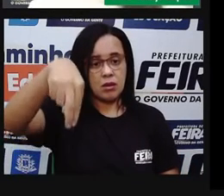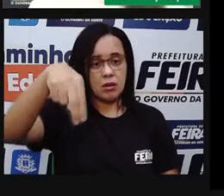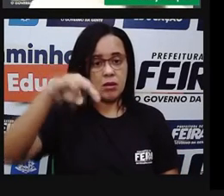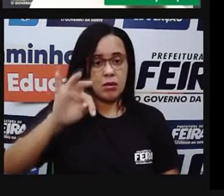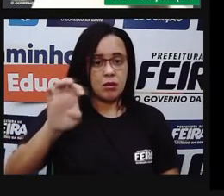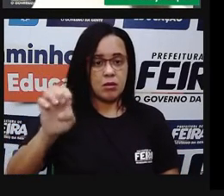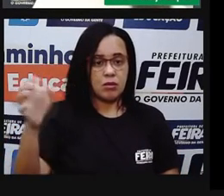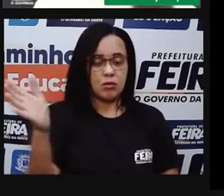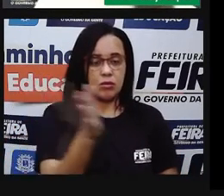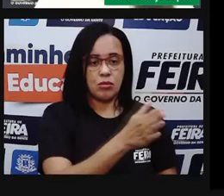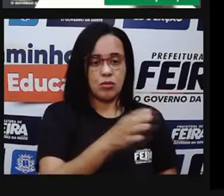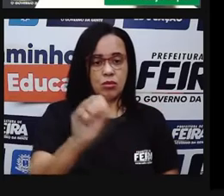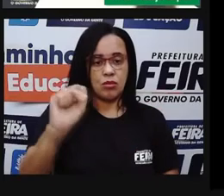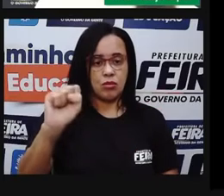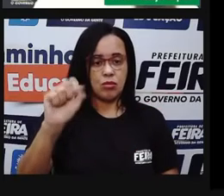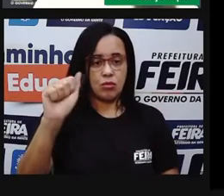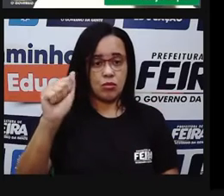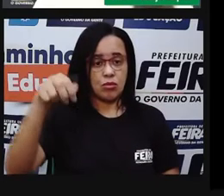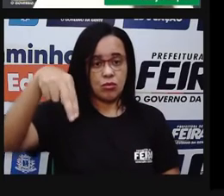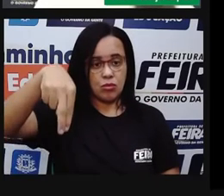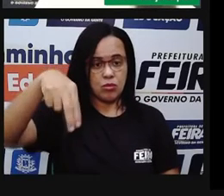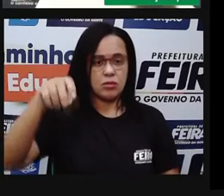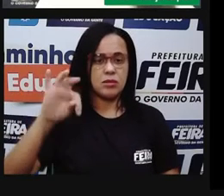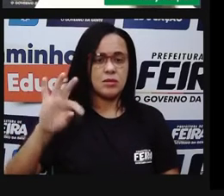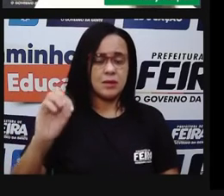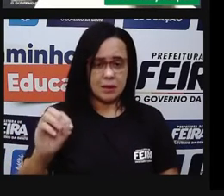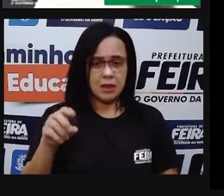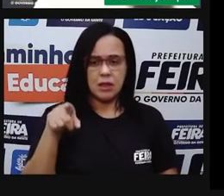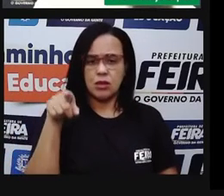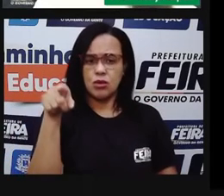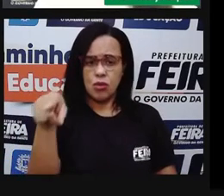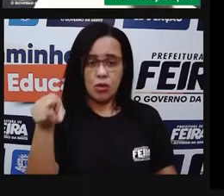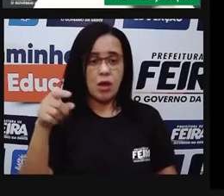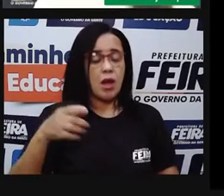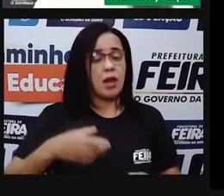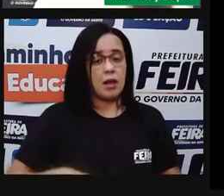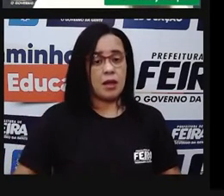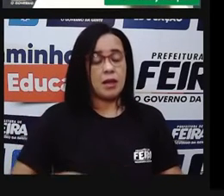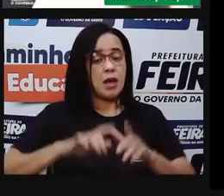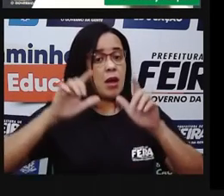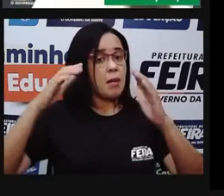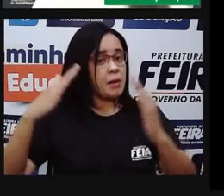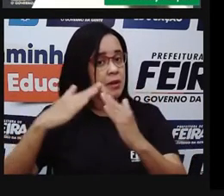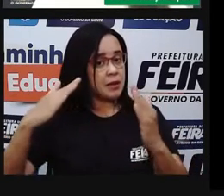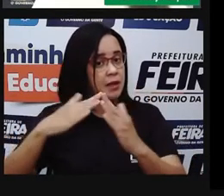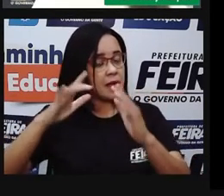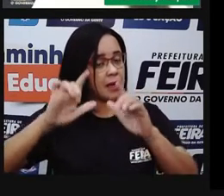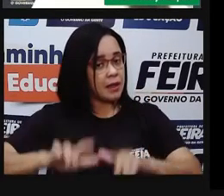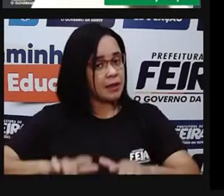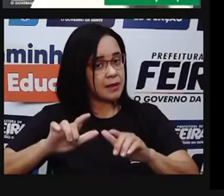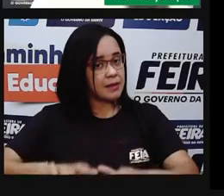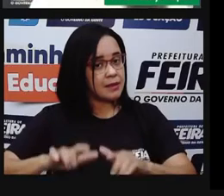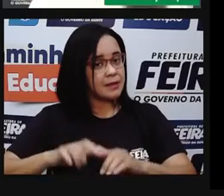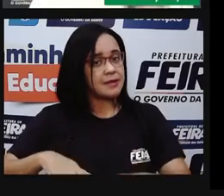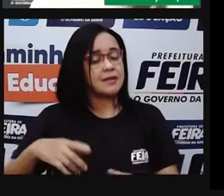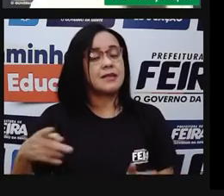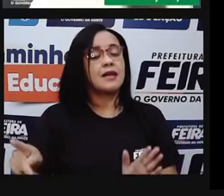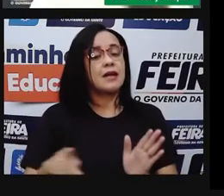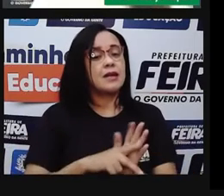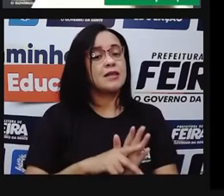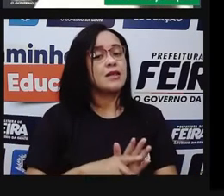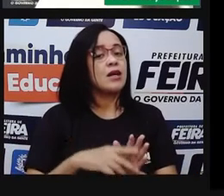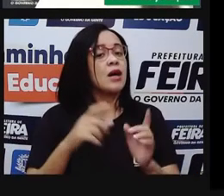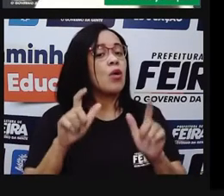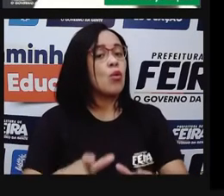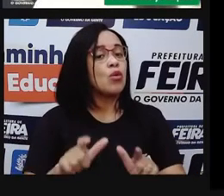às vezes a gente nem conhece um artista desse, né? Teve sua participação como ator em diversas peças de sucesso, né? A gente tem aí